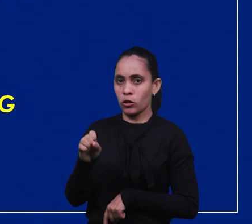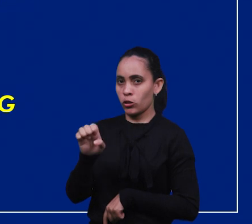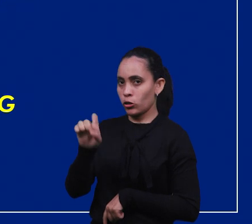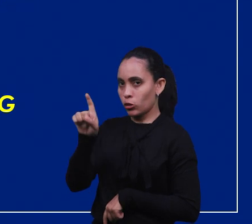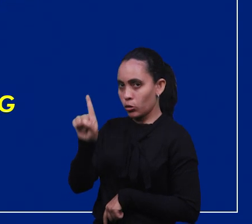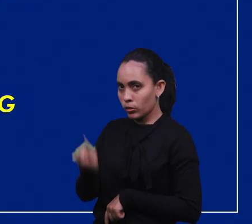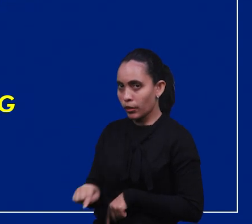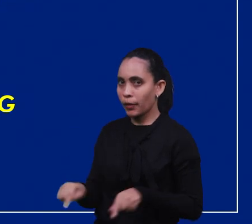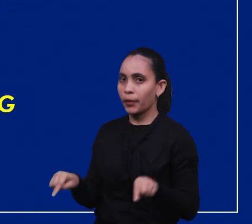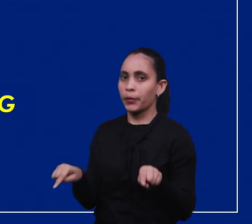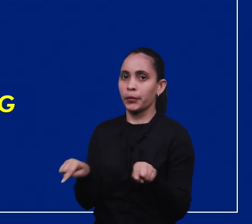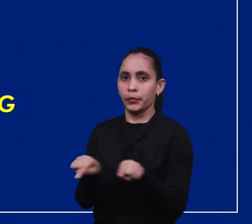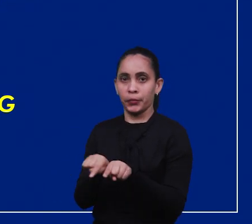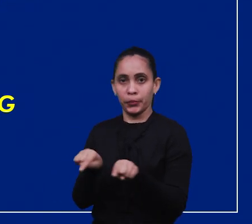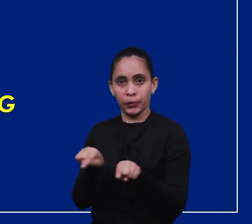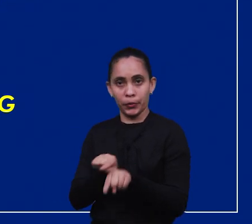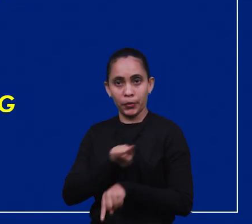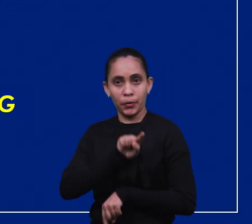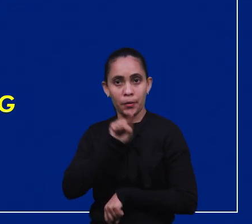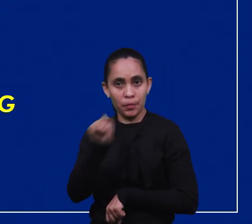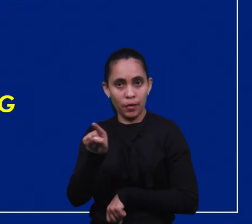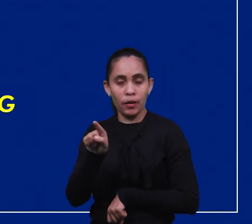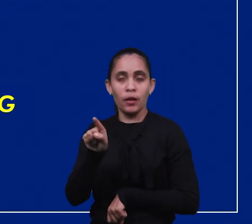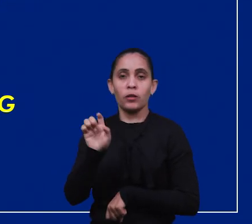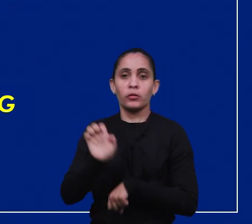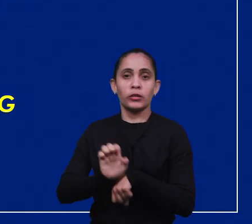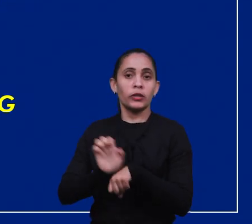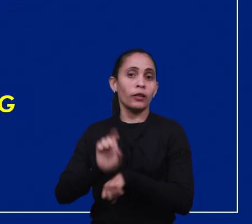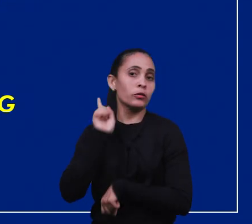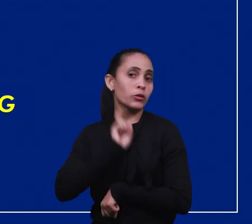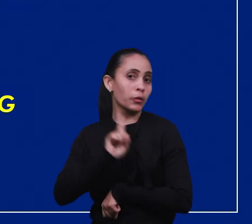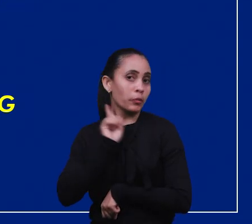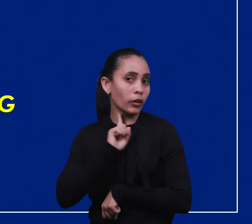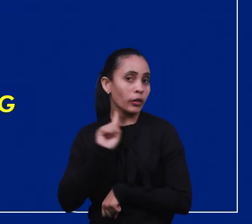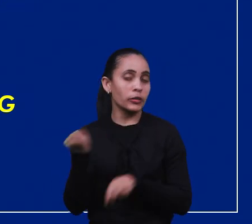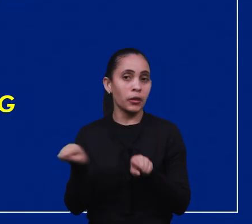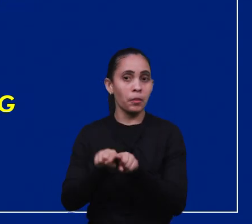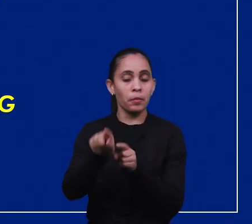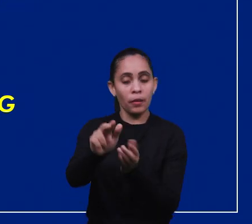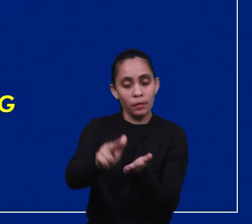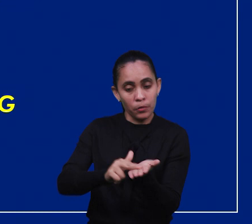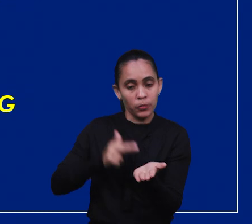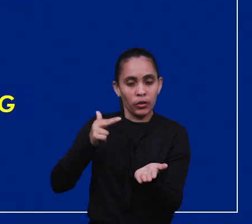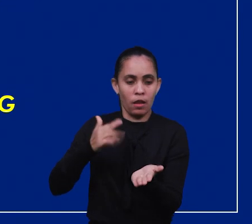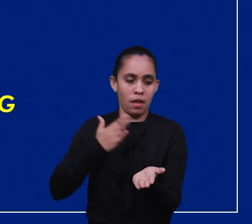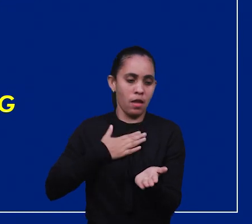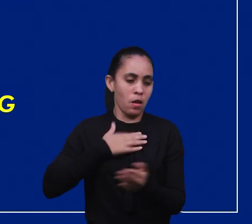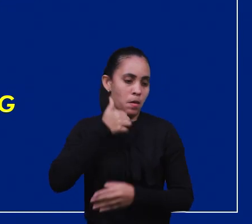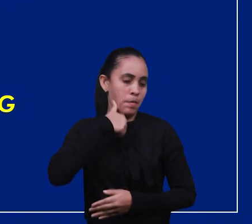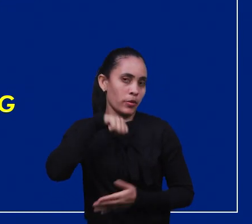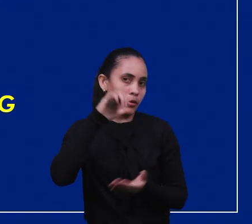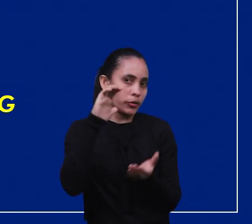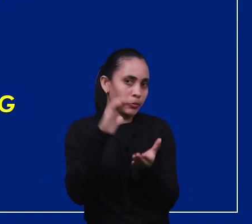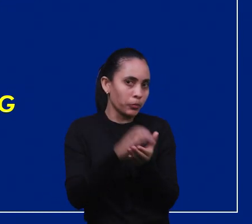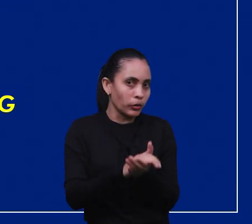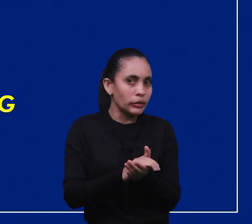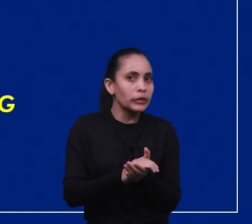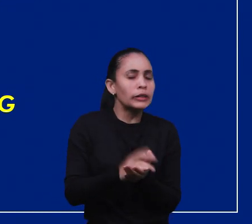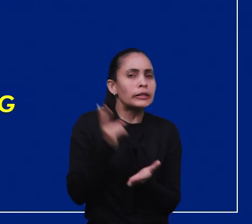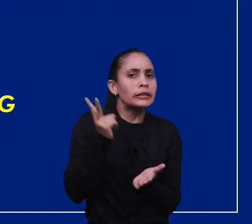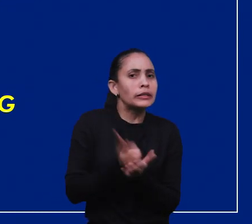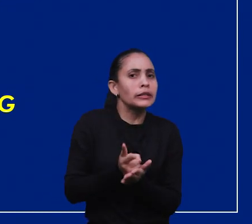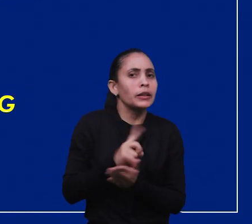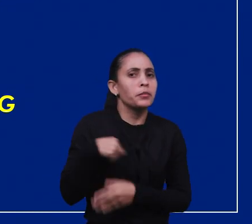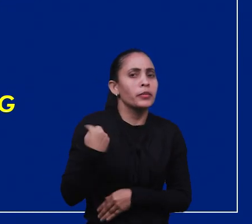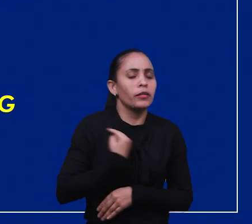Conselheiro Pena, no estado de Minas Gerais, ele nos escreveu o seguinte: eu e minha esposa temos sempre assistido ao programa, que tem